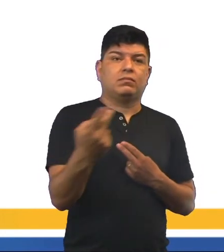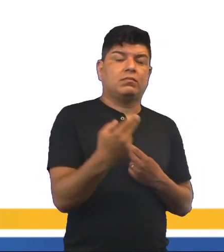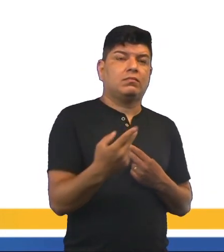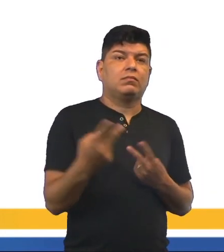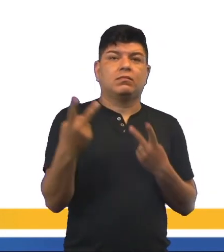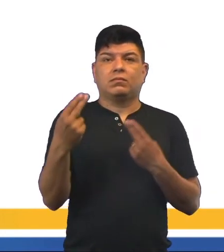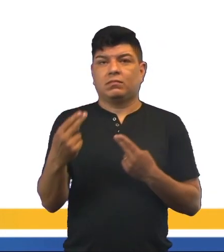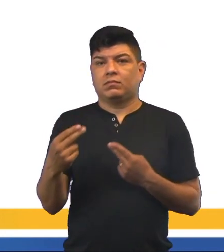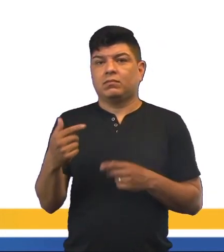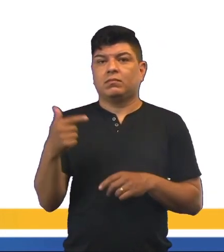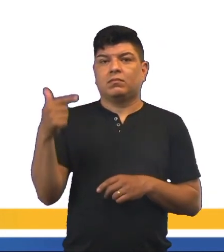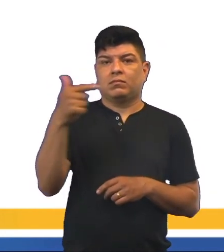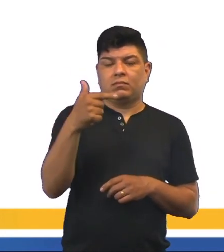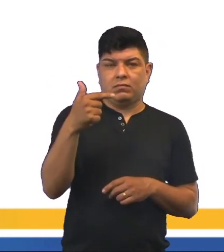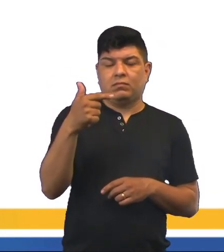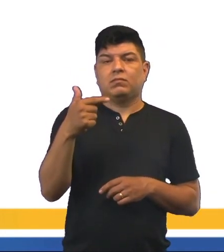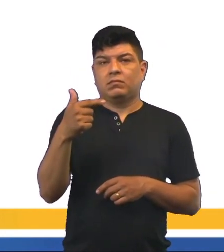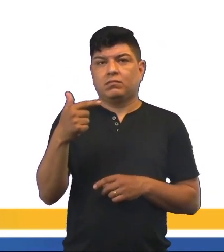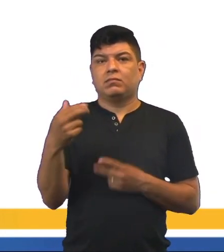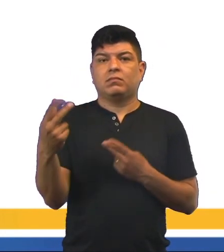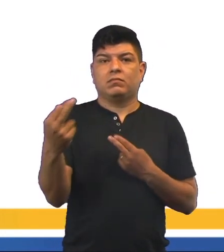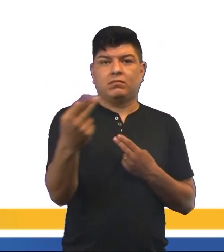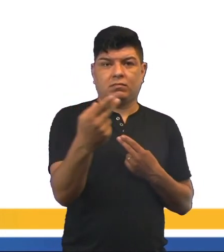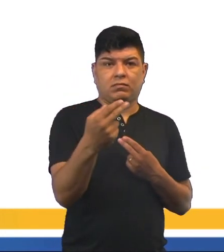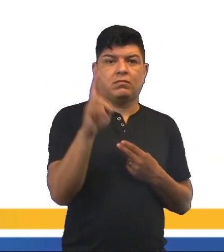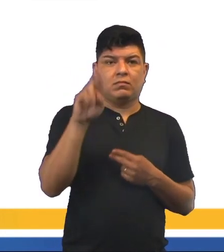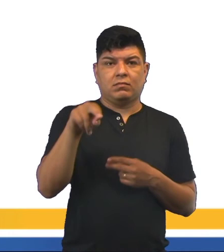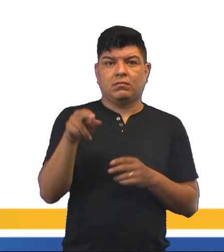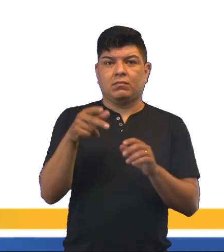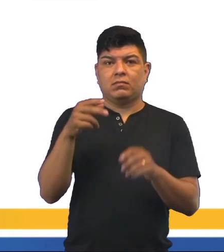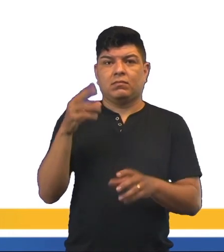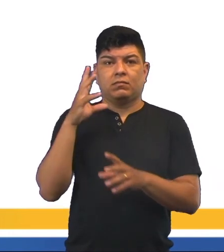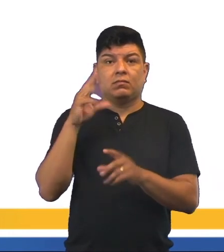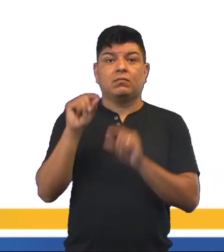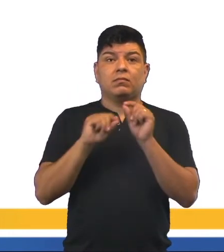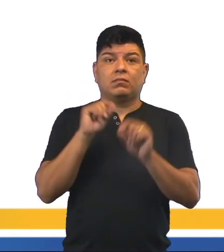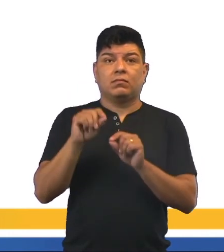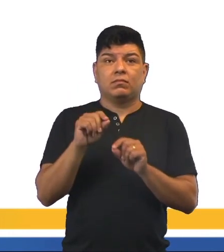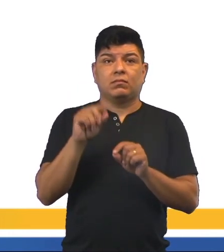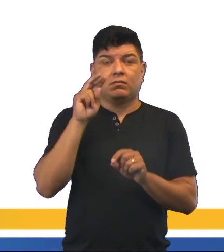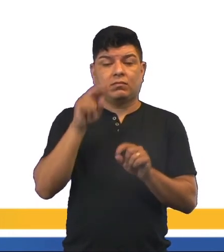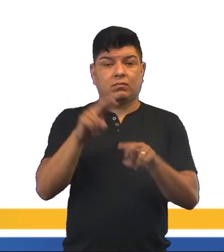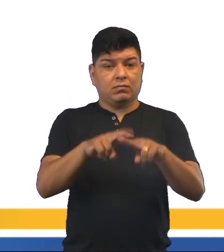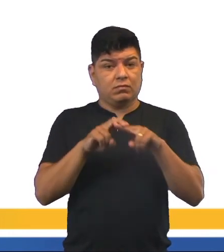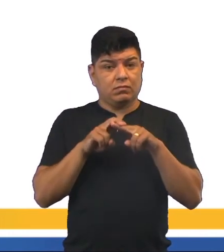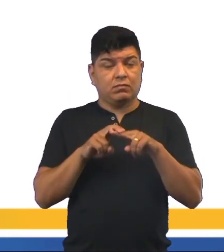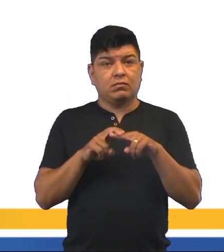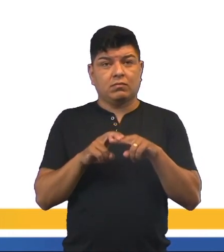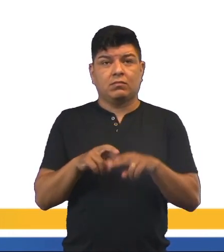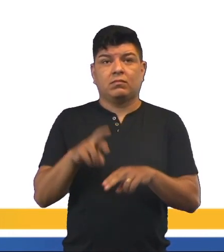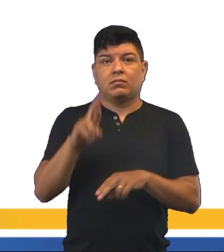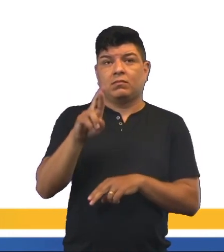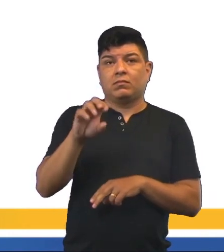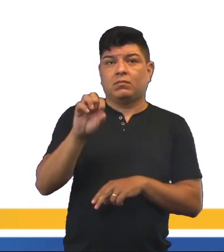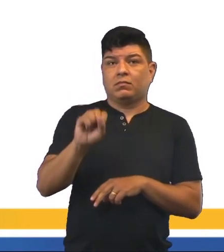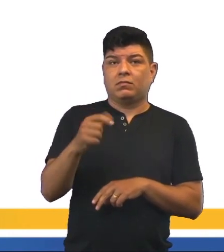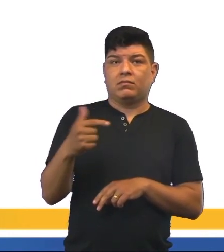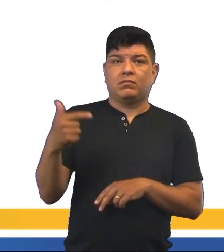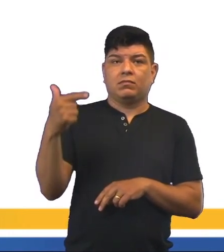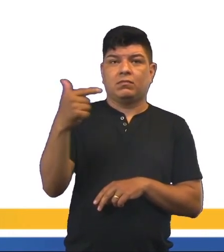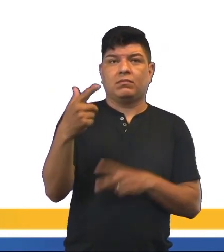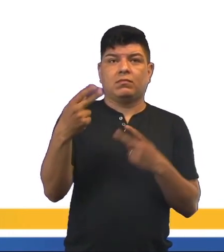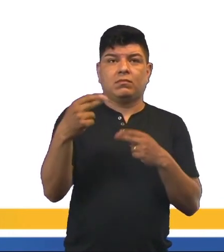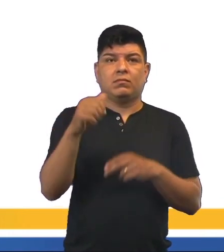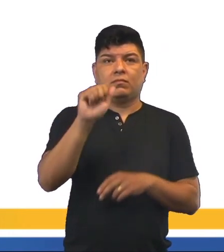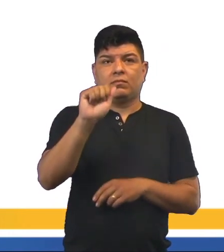é igual ao quadrado da razão de semelhança, que nós concluímos lá atrás, não foi? Portanto, RS ao quadrado é igual